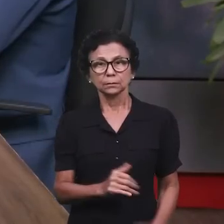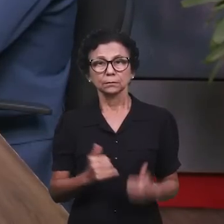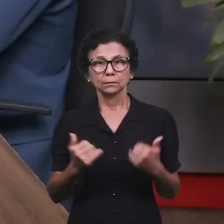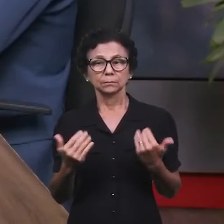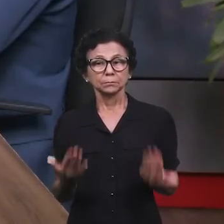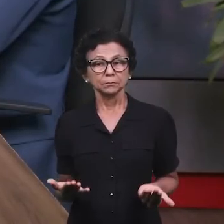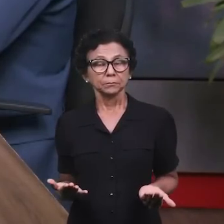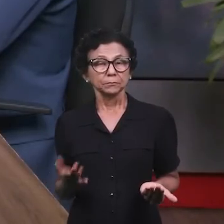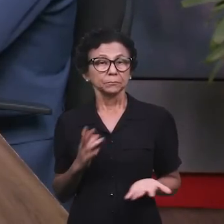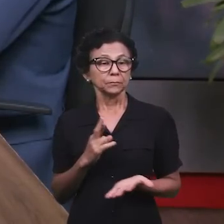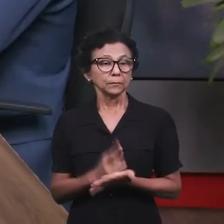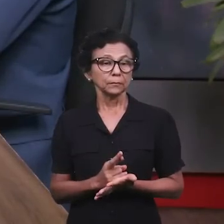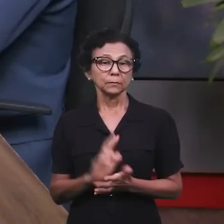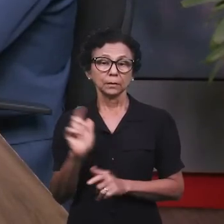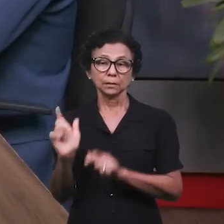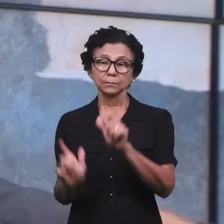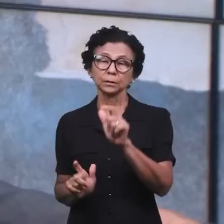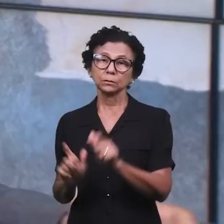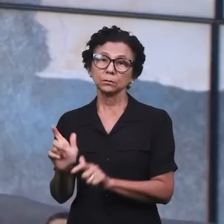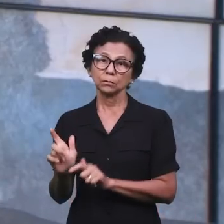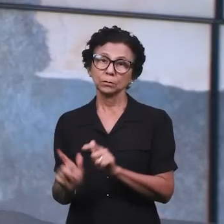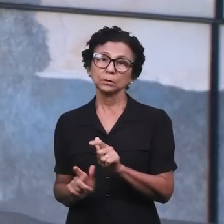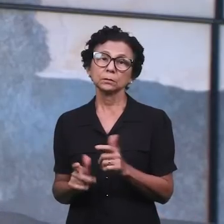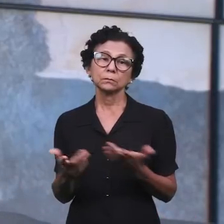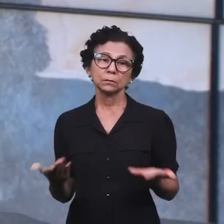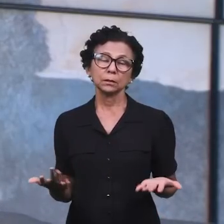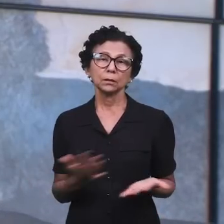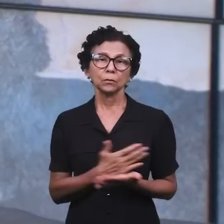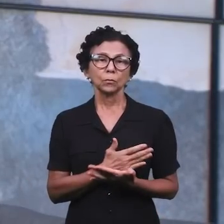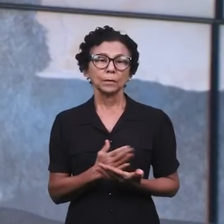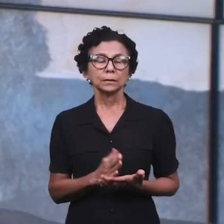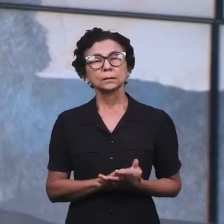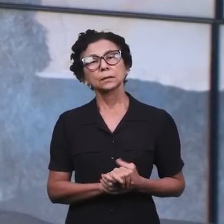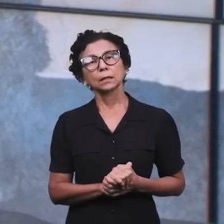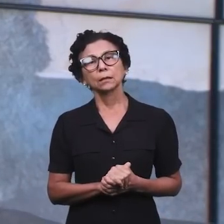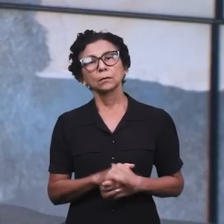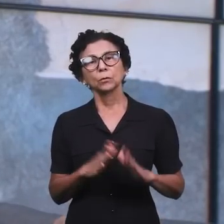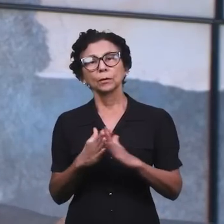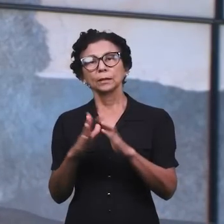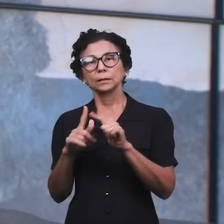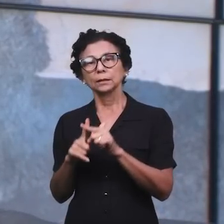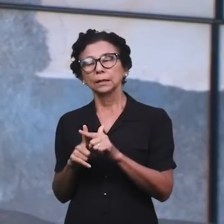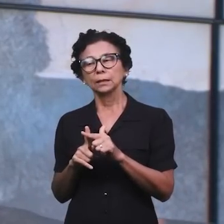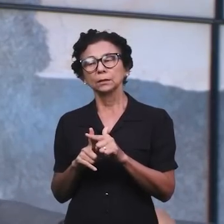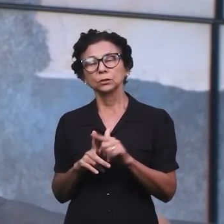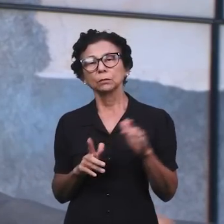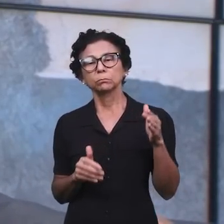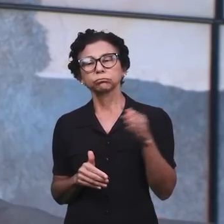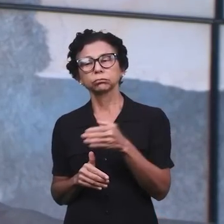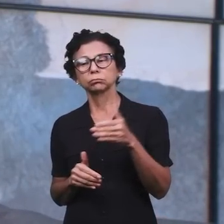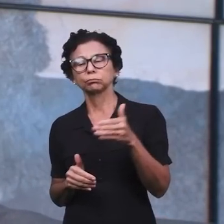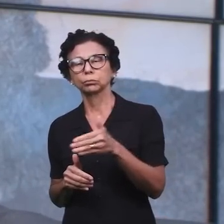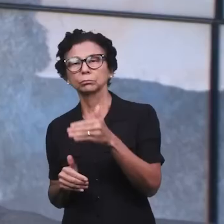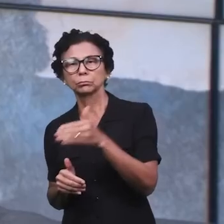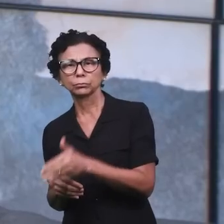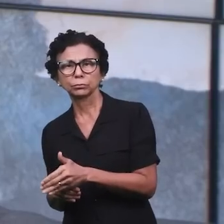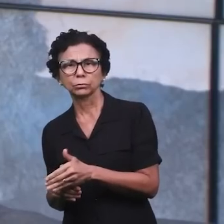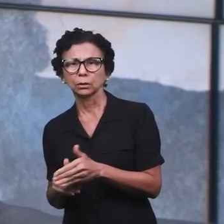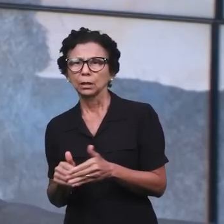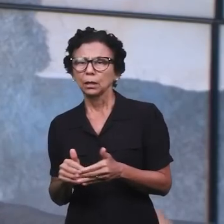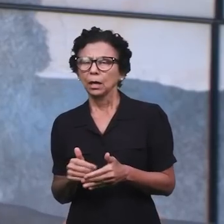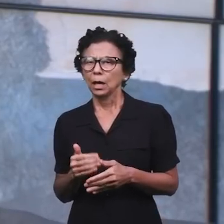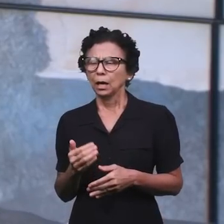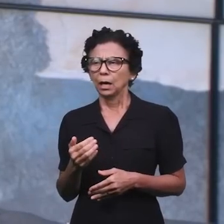pessoas começaram a entrar para a igreja, não por terem tido uma experiência